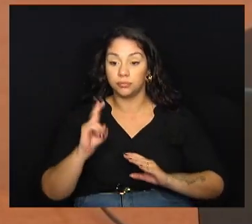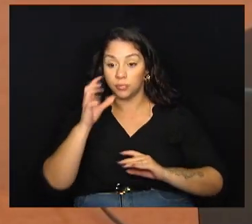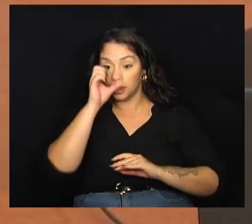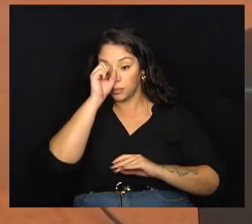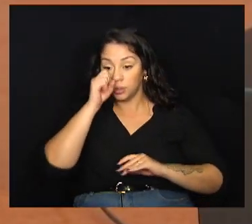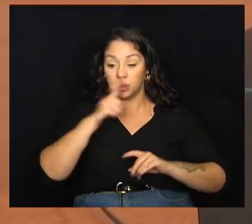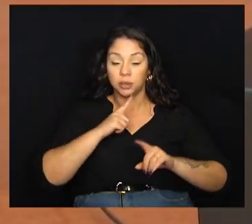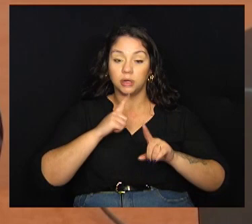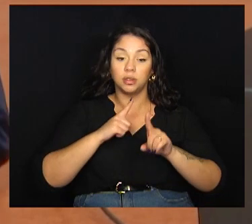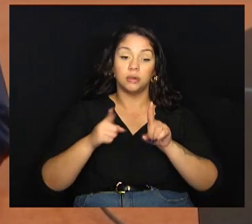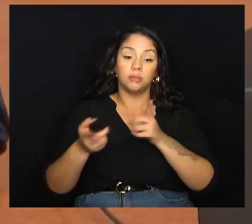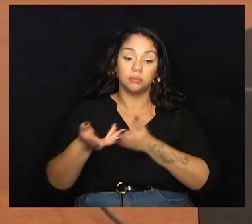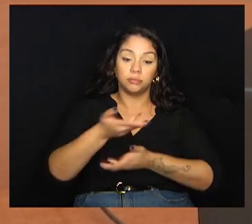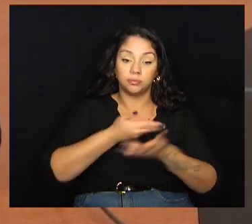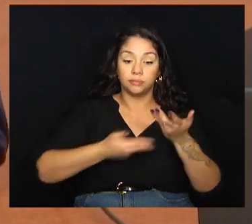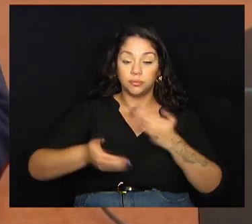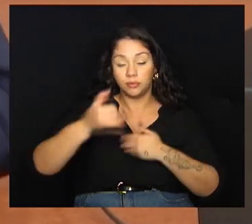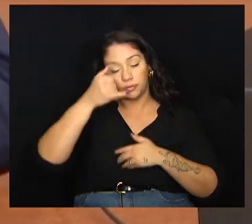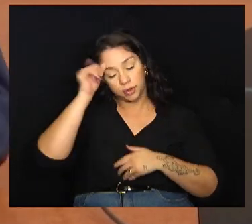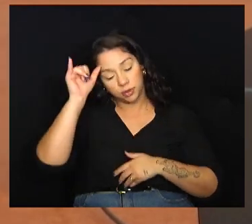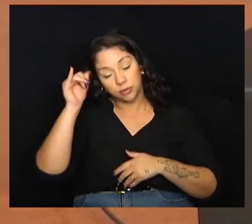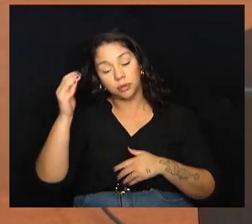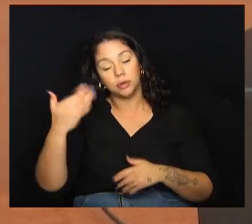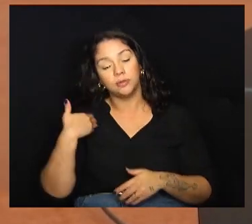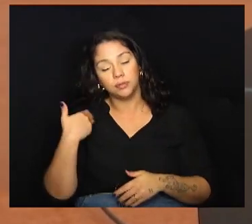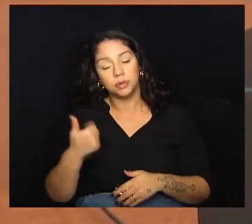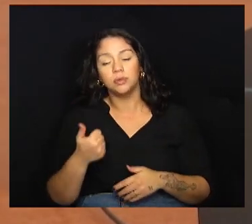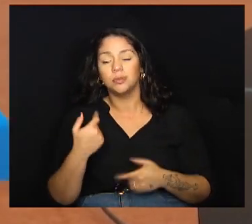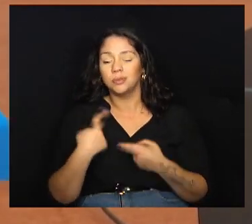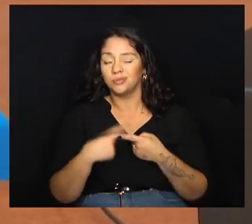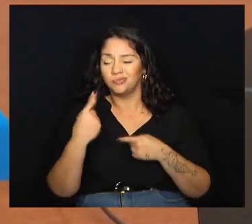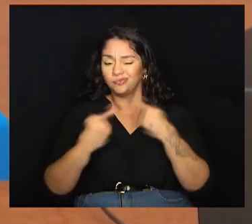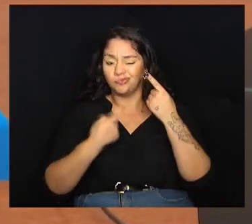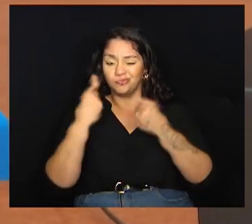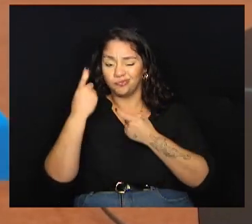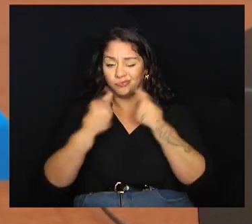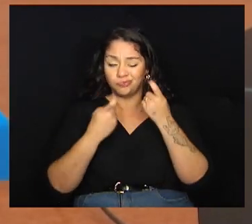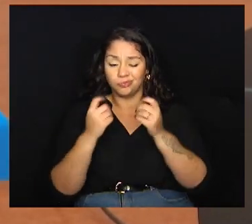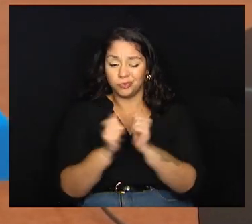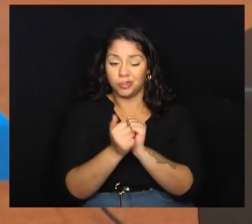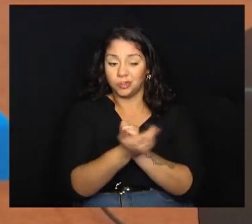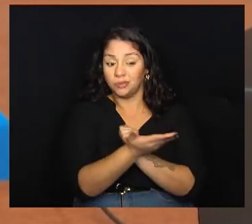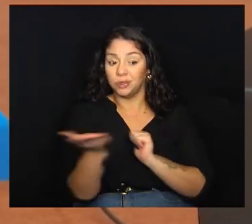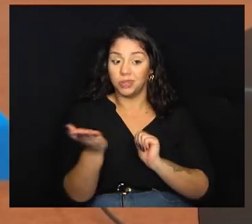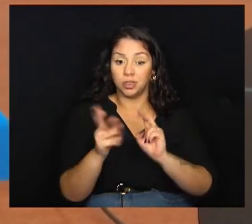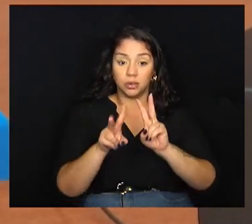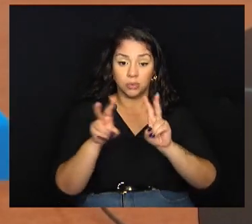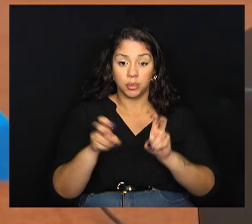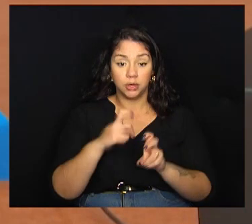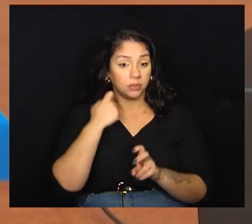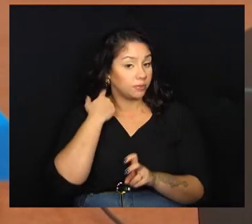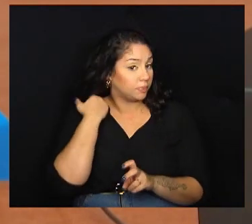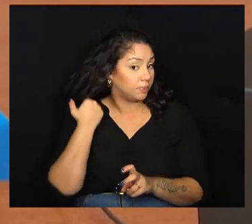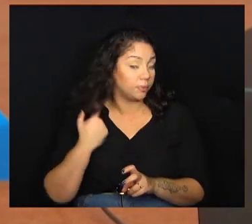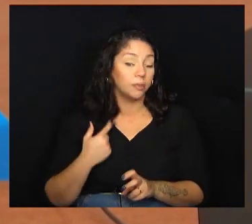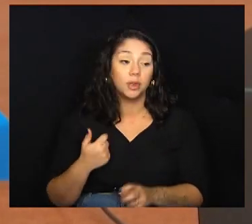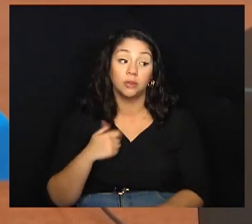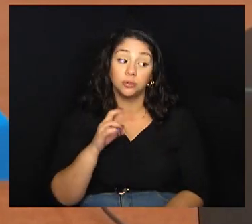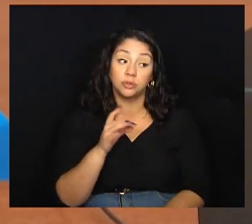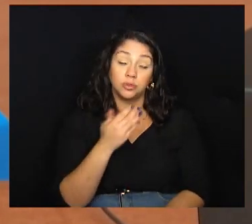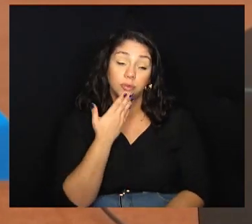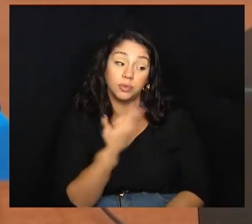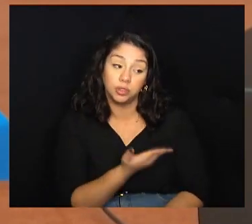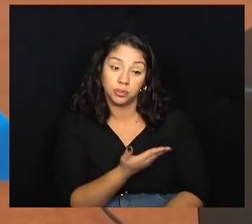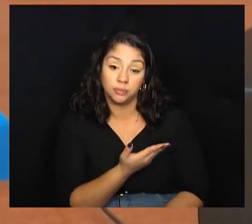quando me solicitou o vereador que está preocupado junto com vocês sobre esse tema, eu só fiz um pedido para ele,